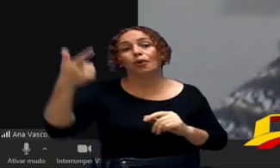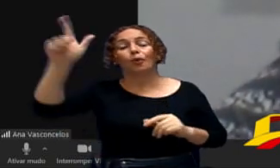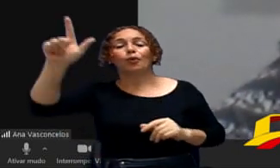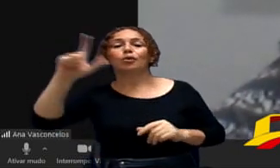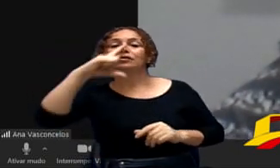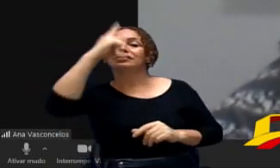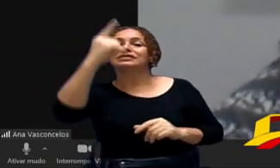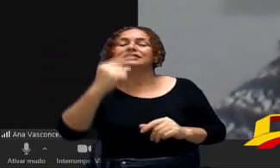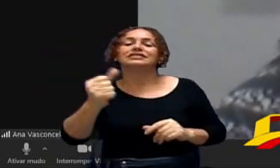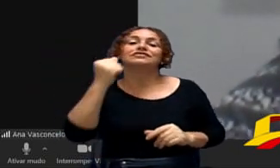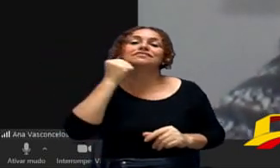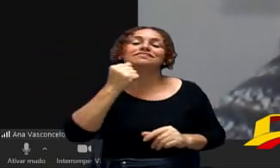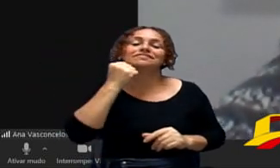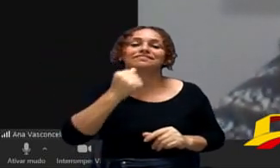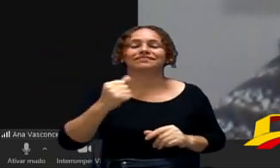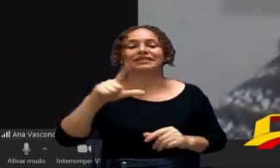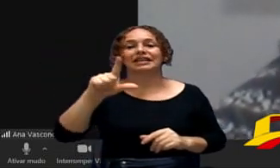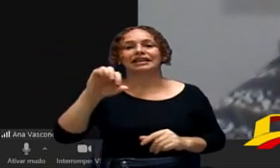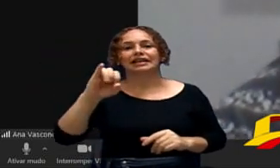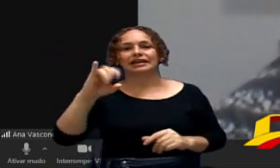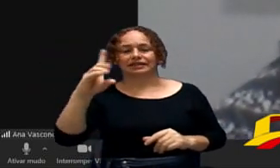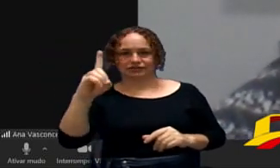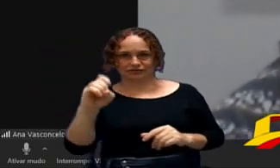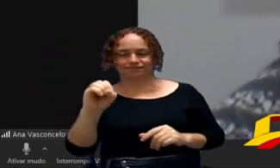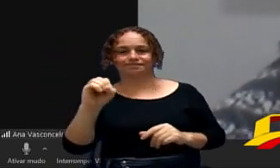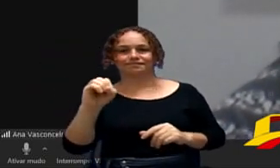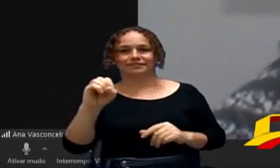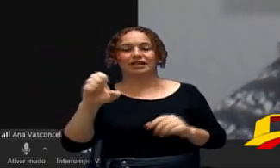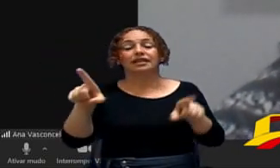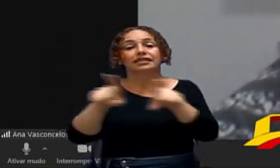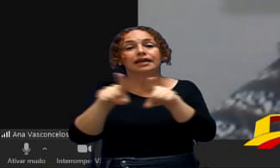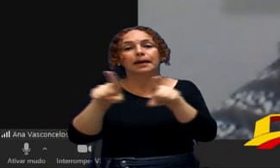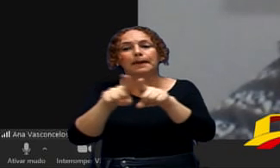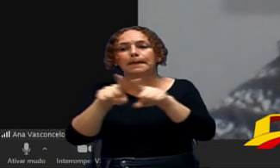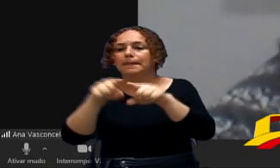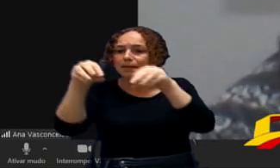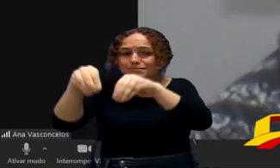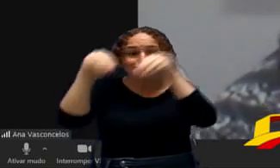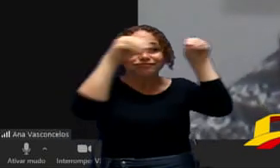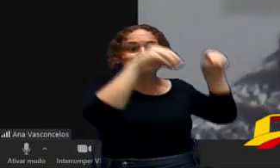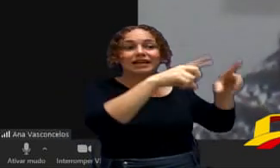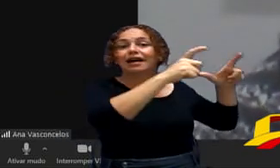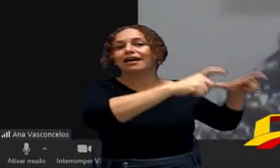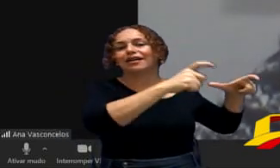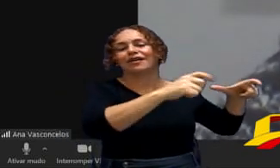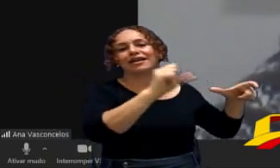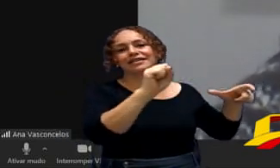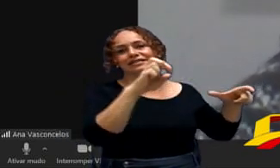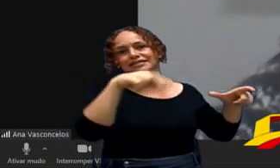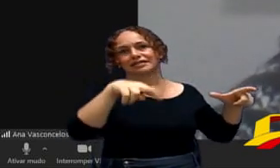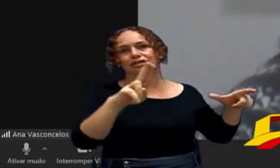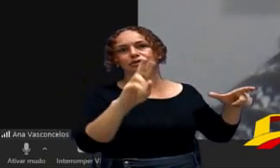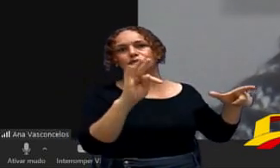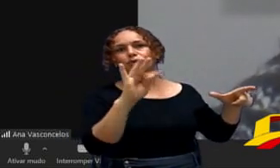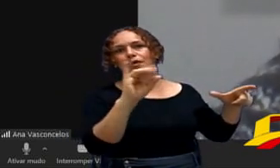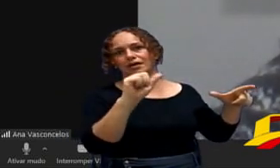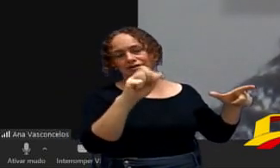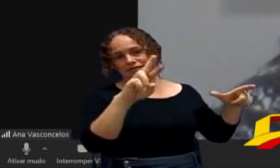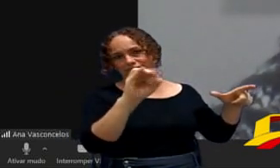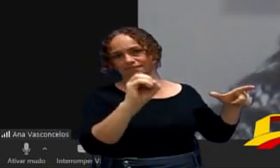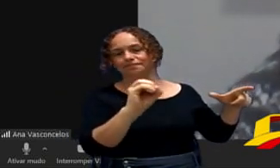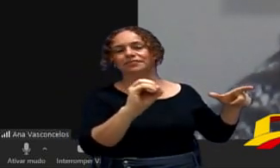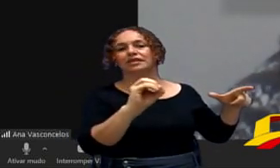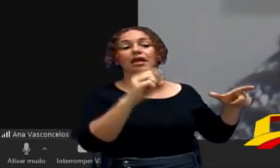através de uma ação civil pública, onde também foi determinada sua ida para o santuário. eram elefantes tão idosos quanto o